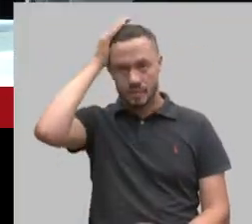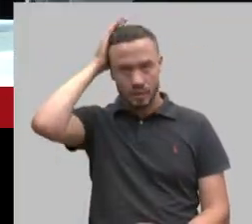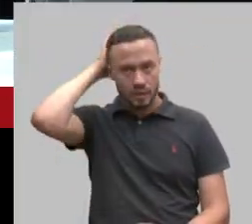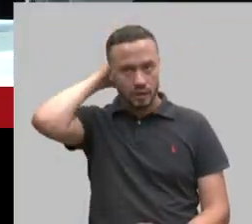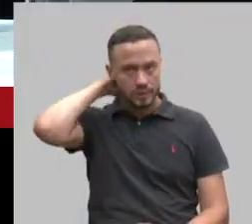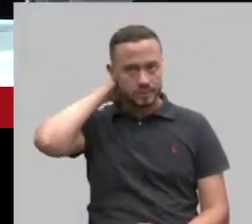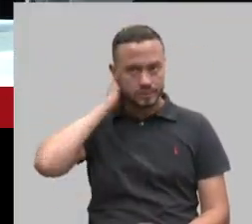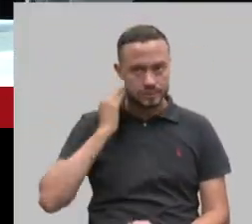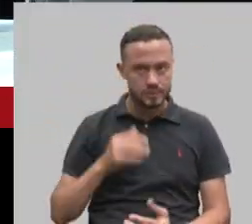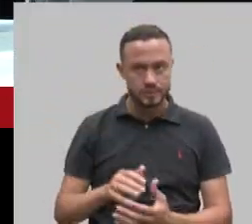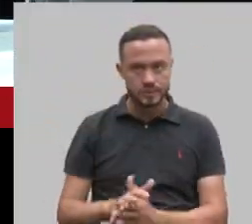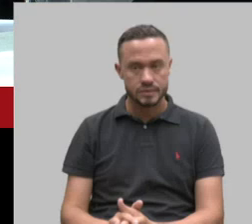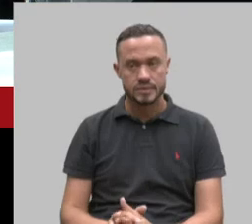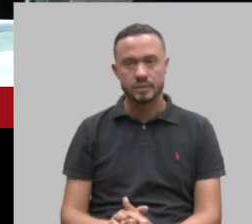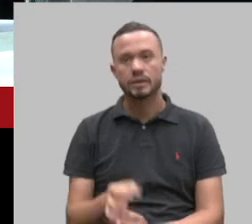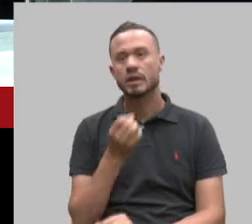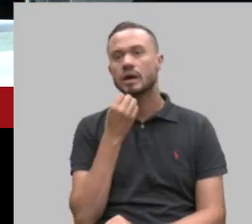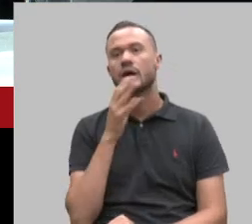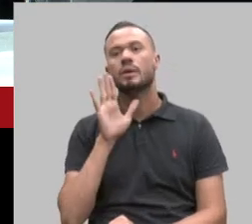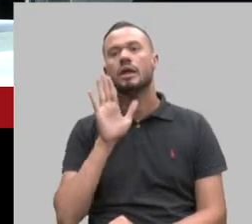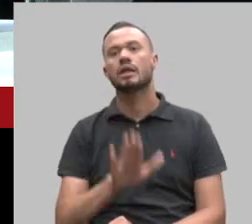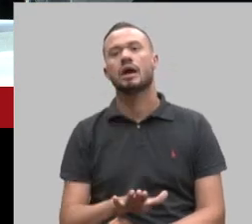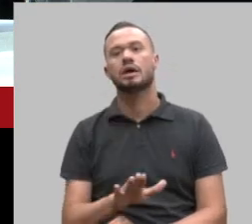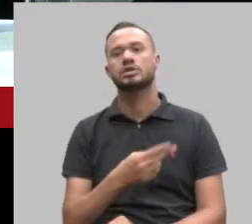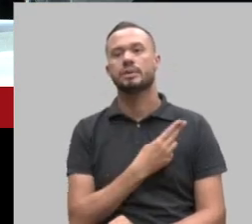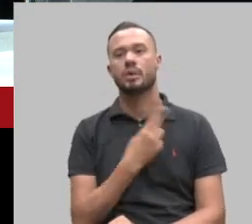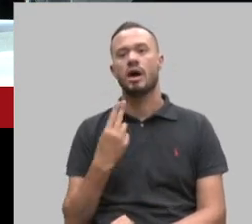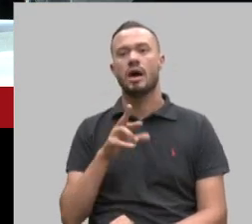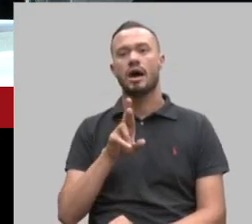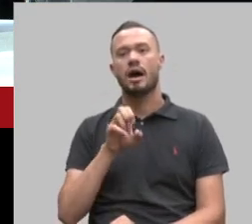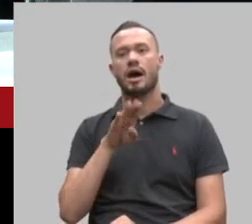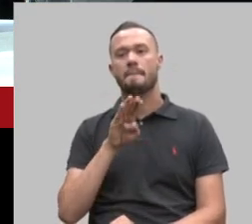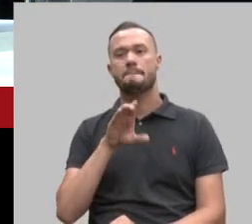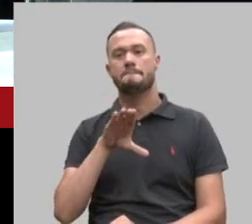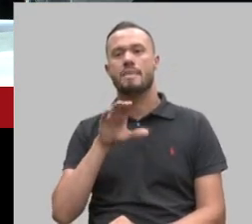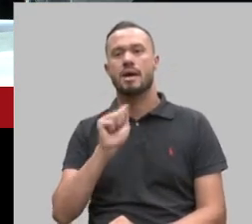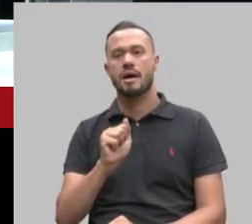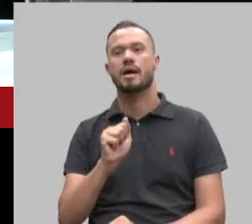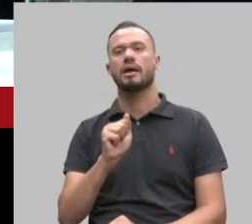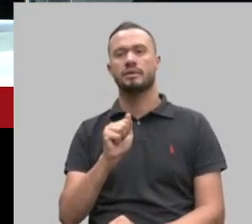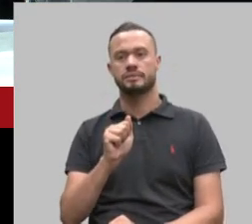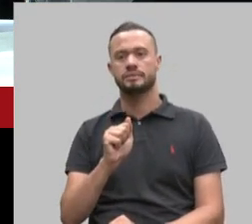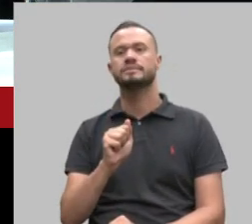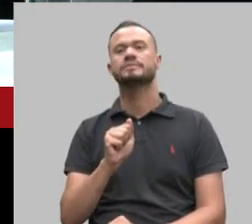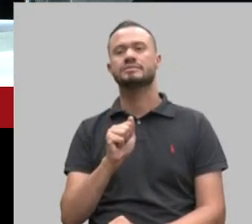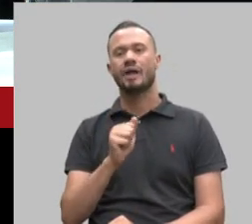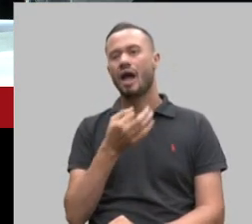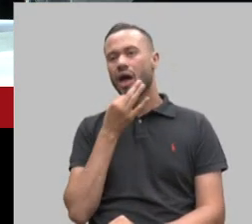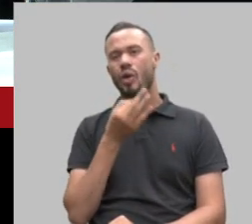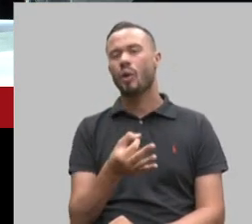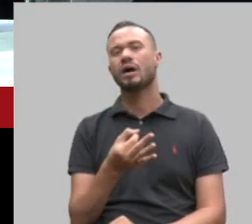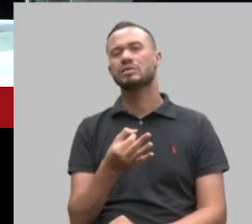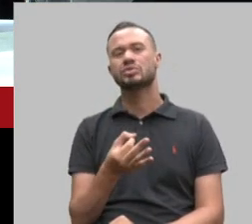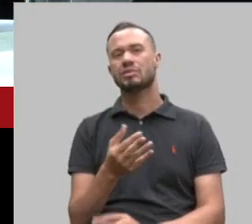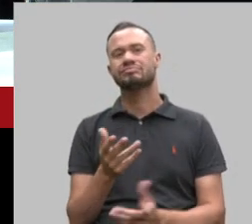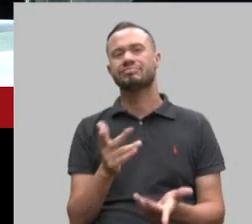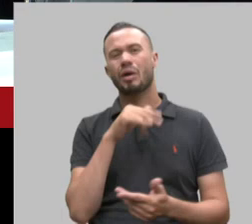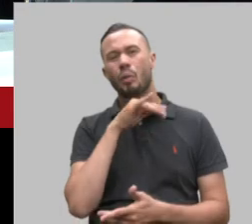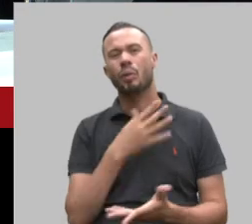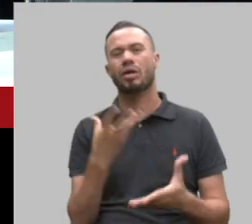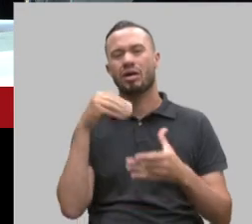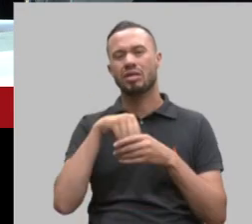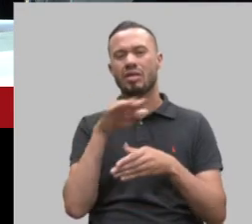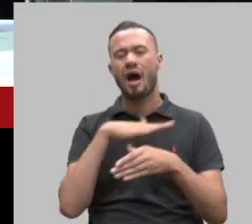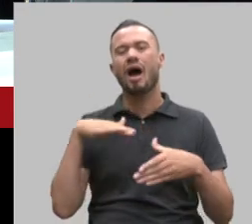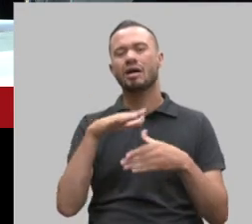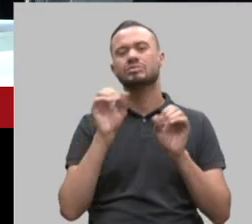preconceituosos boa tarde eu sou a rebea de Alfenas e bom não é favorável que a fal ensinos na comunidade escolar continue presente